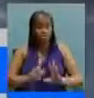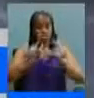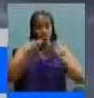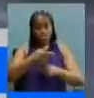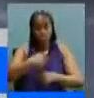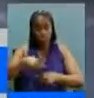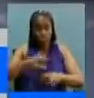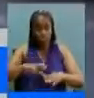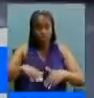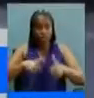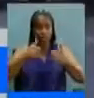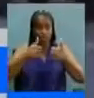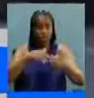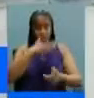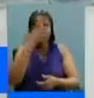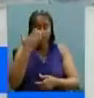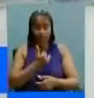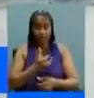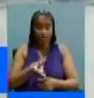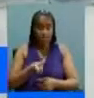dia 29, no Tatem, também